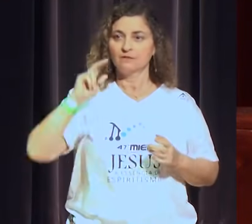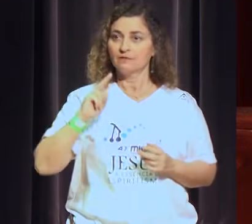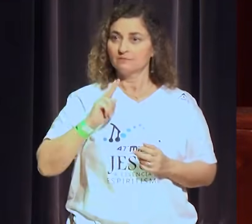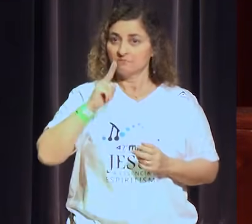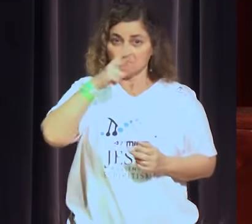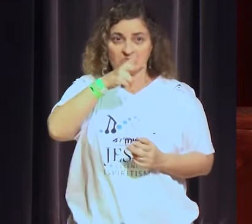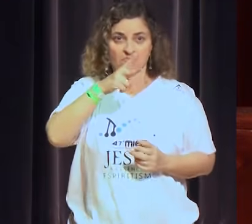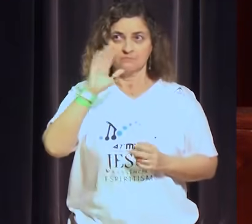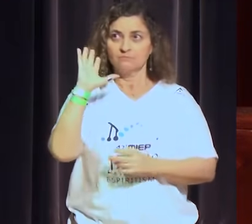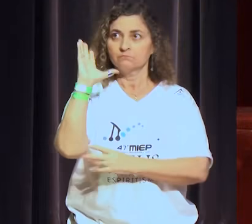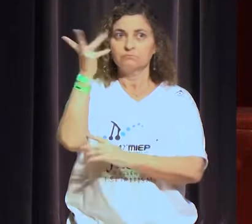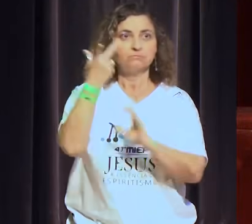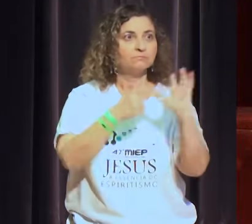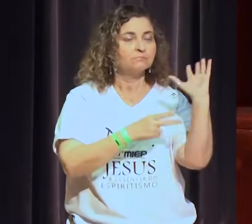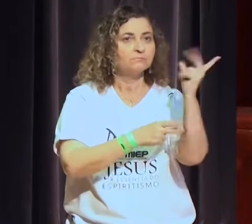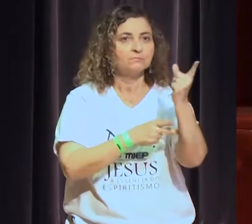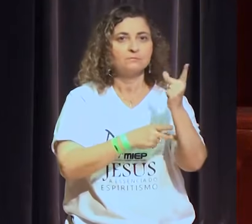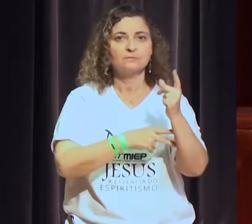deuses.